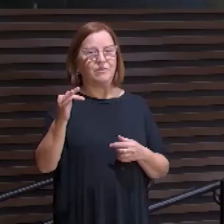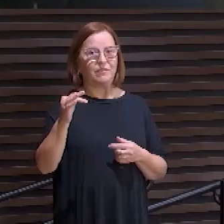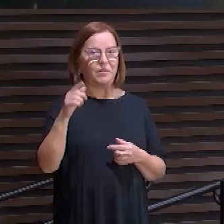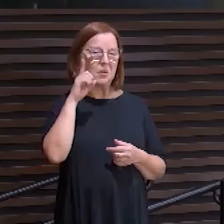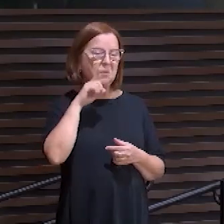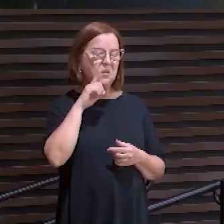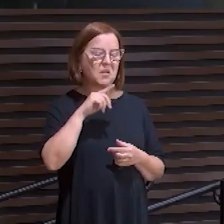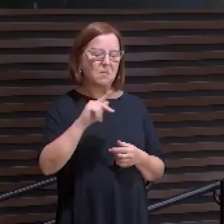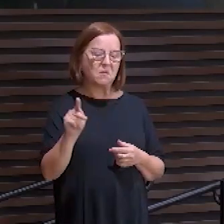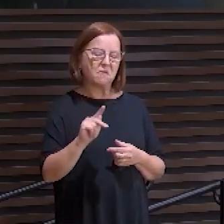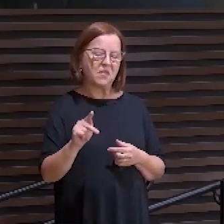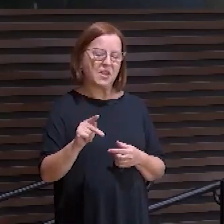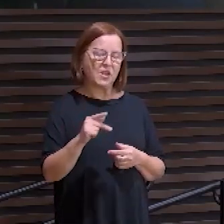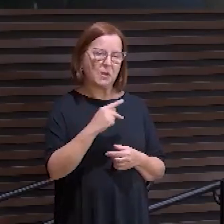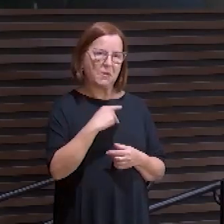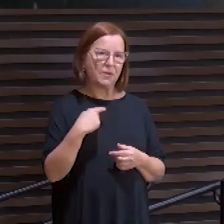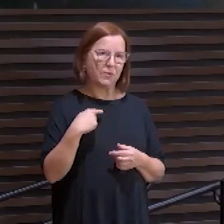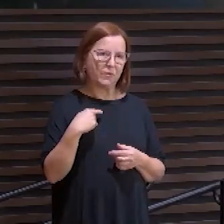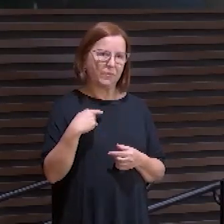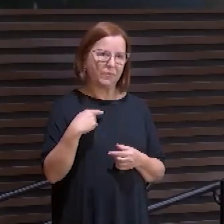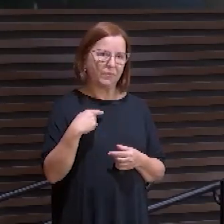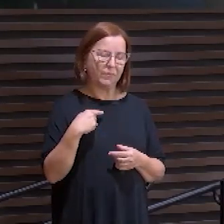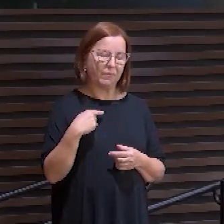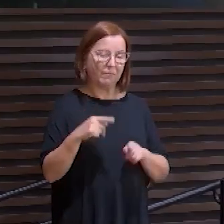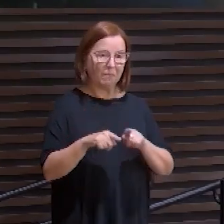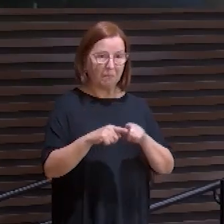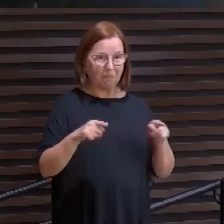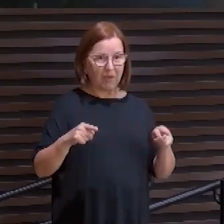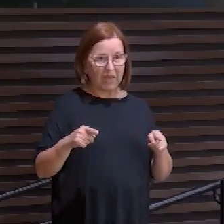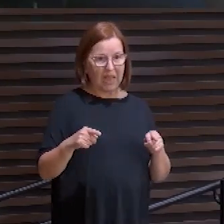Em contrapartida, um dos seus contemporâneos